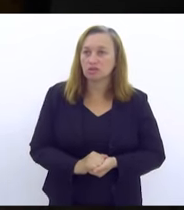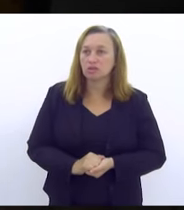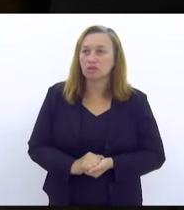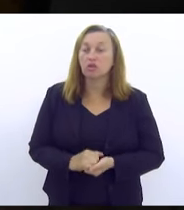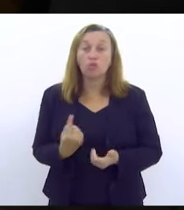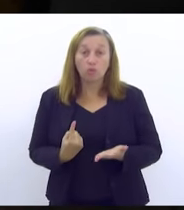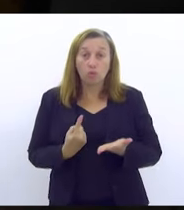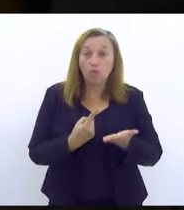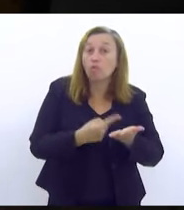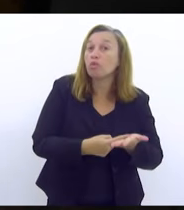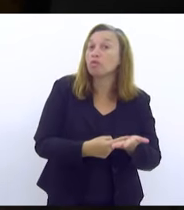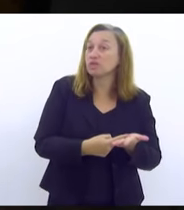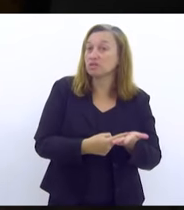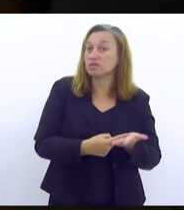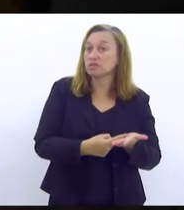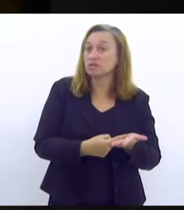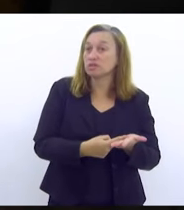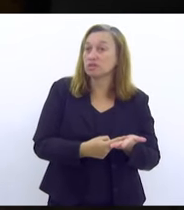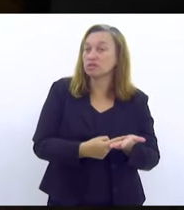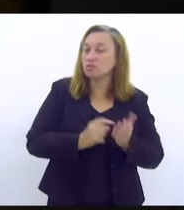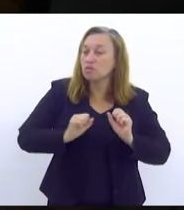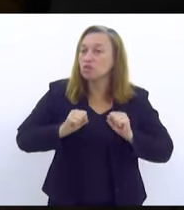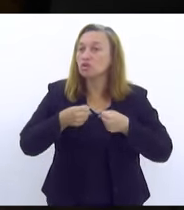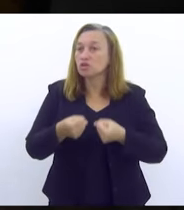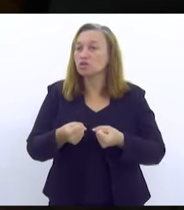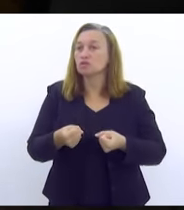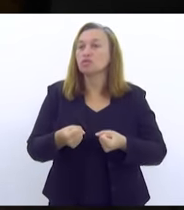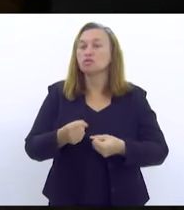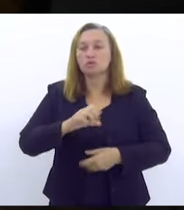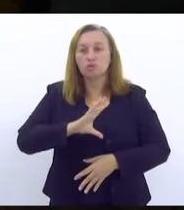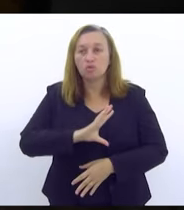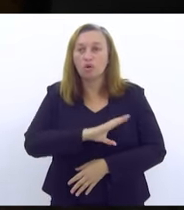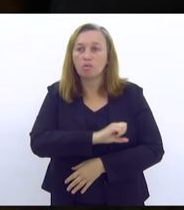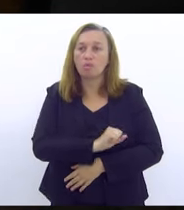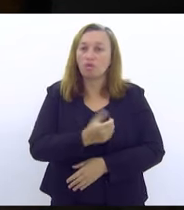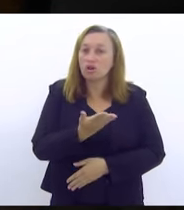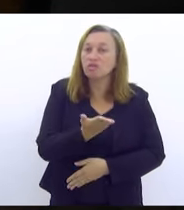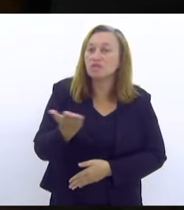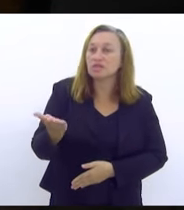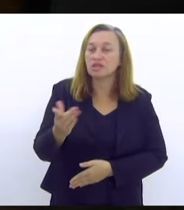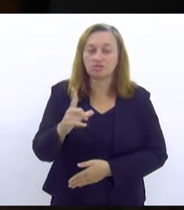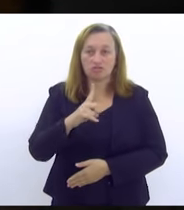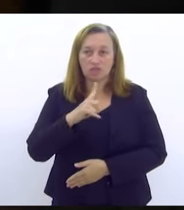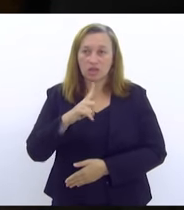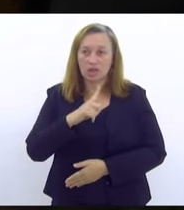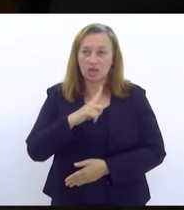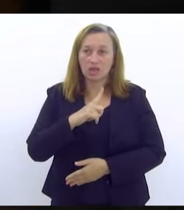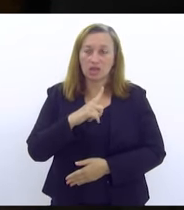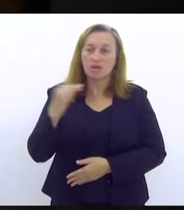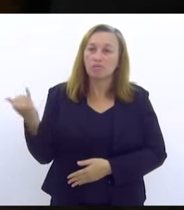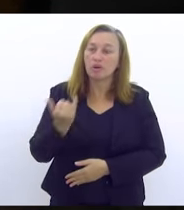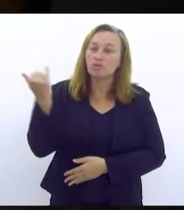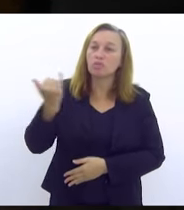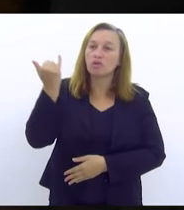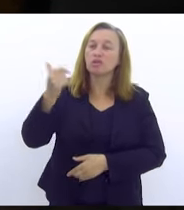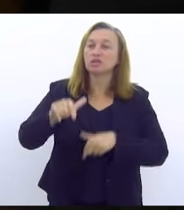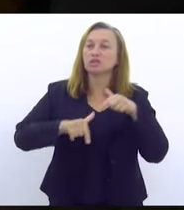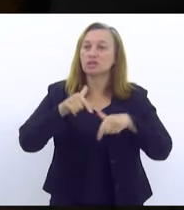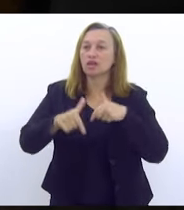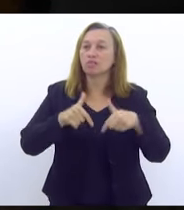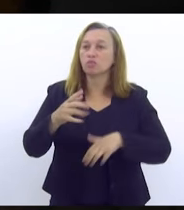compromisso, que a dedicação e a paixão que vocês trazem para essa importante missão,